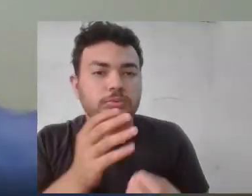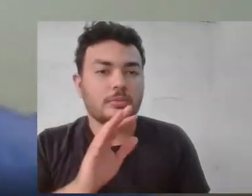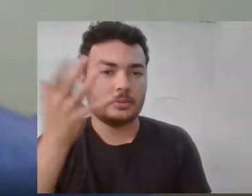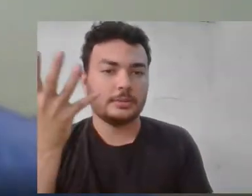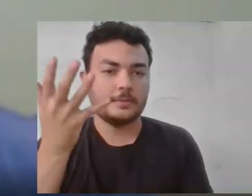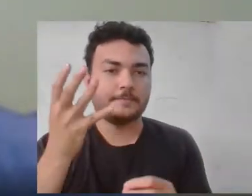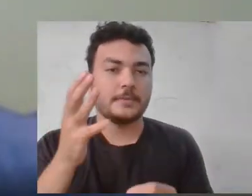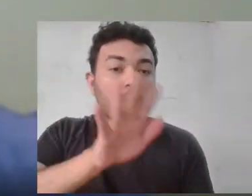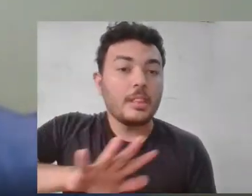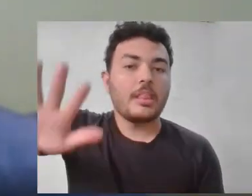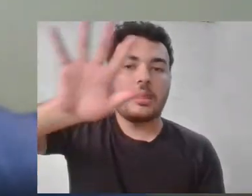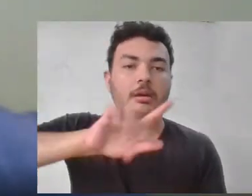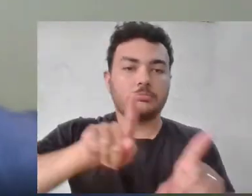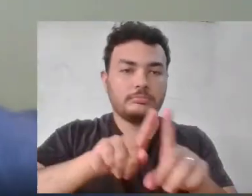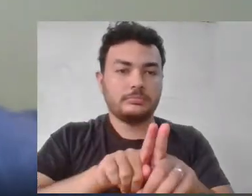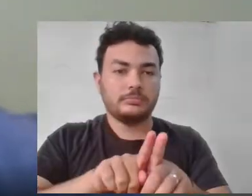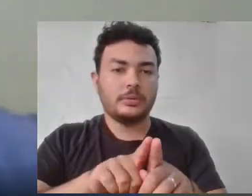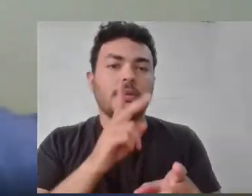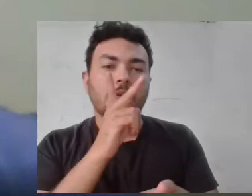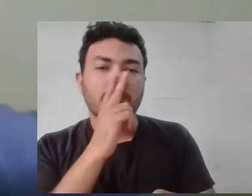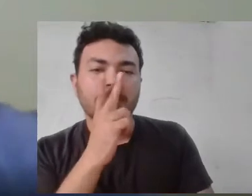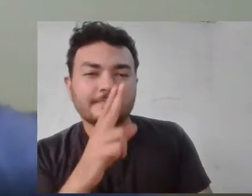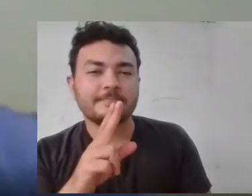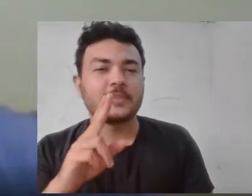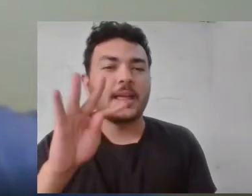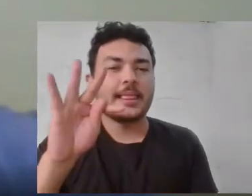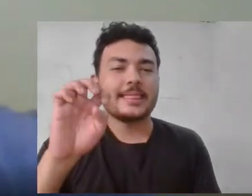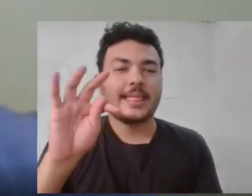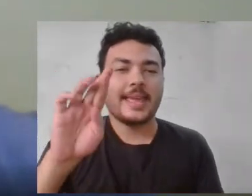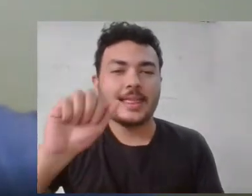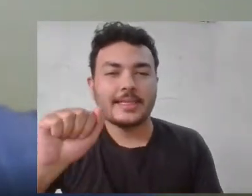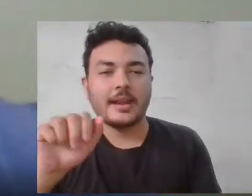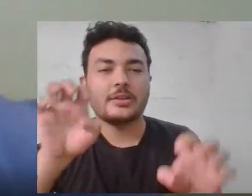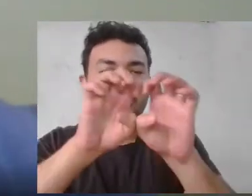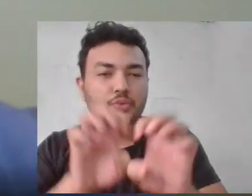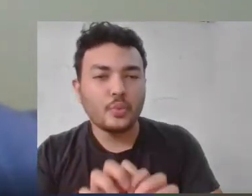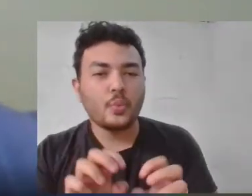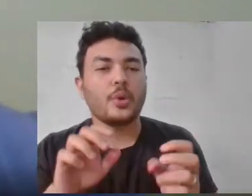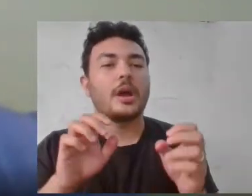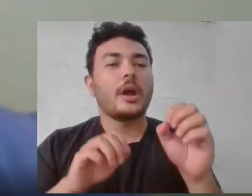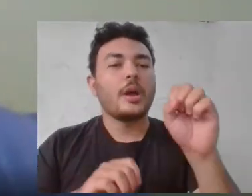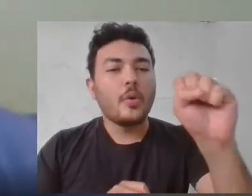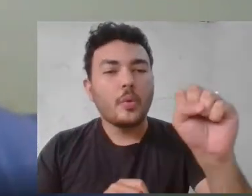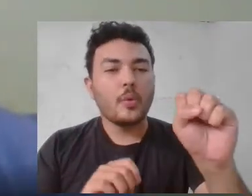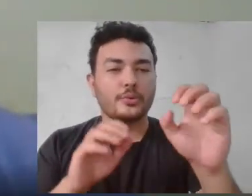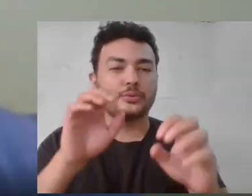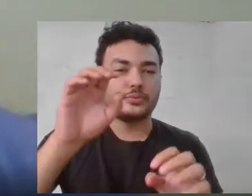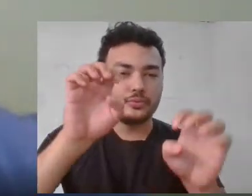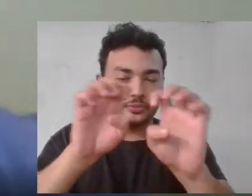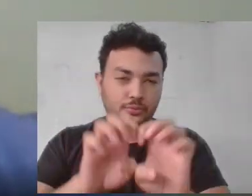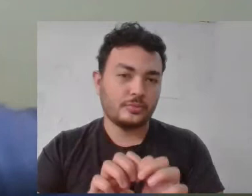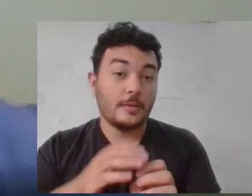geometria que a gente observa para esses compostos, como tetraedro, icosaedro, octaedro, tá? Então, entendendo um pouco melhor da